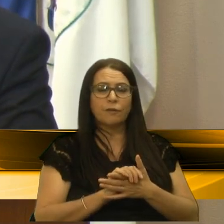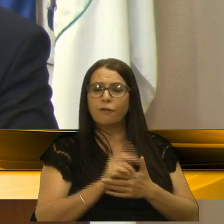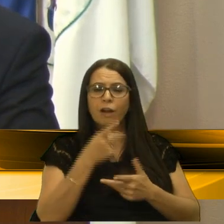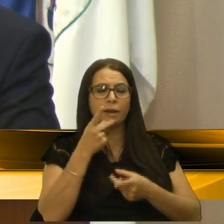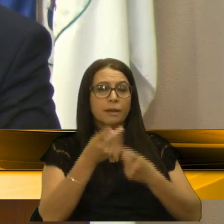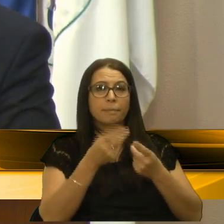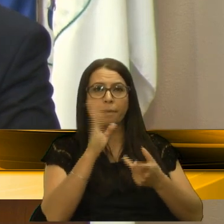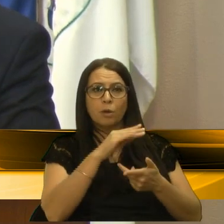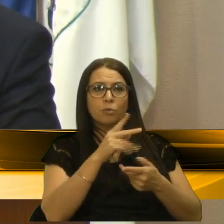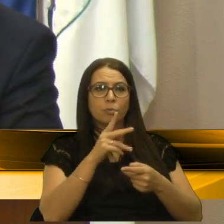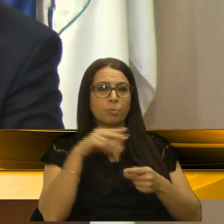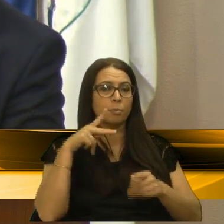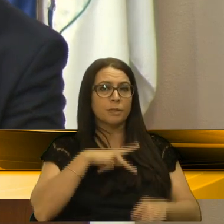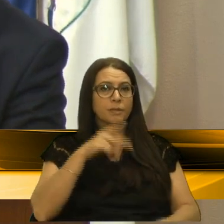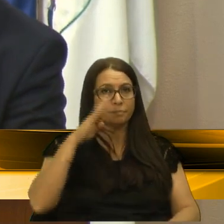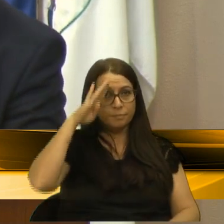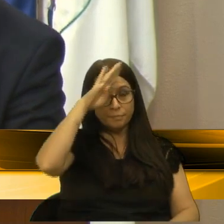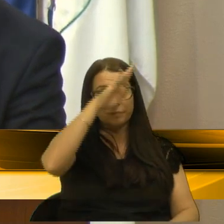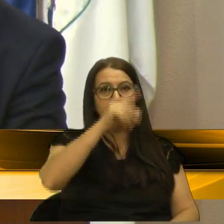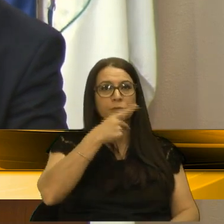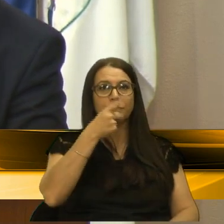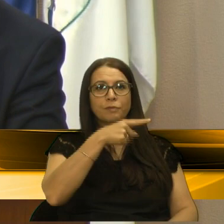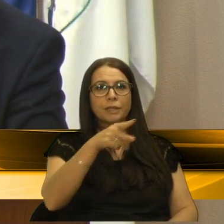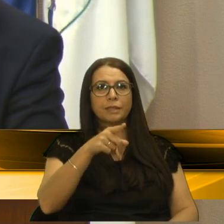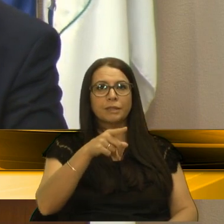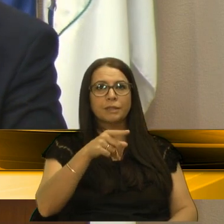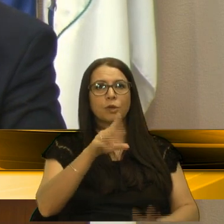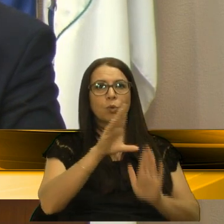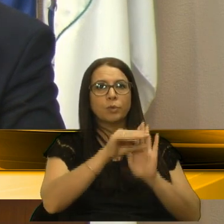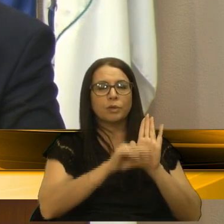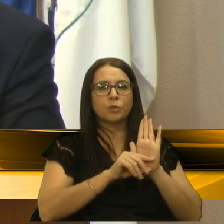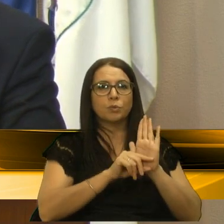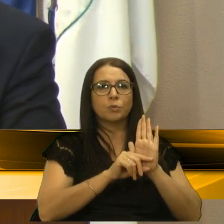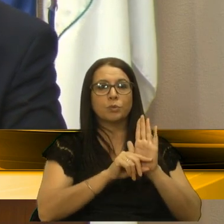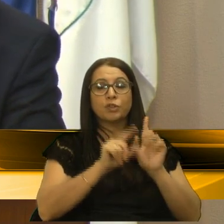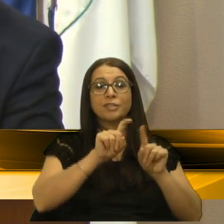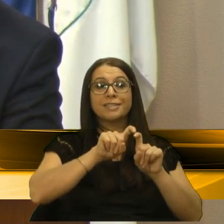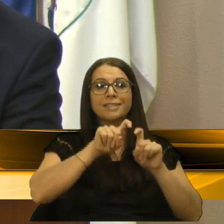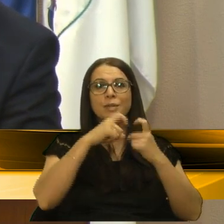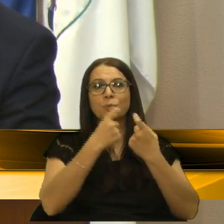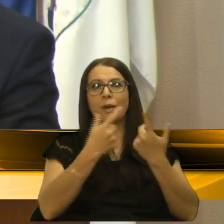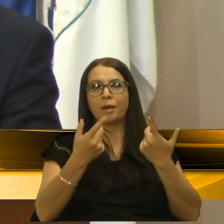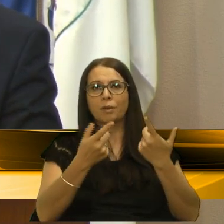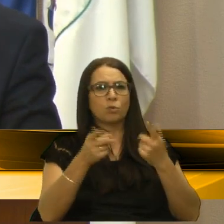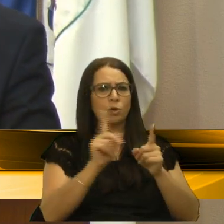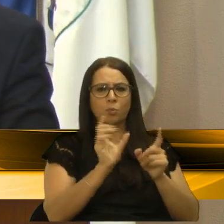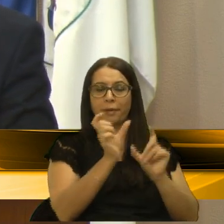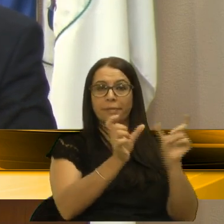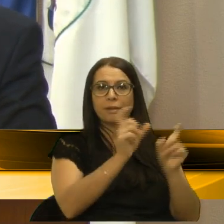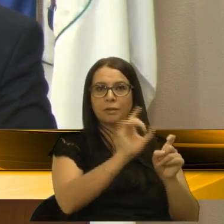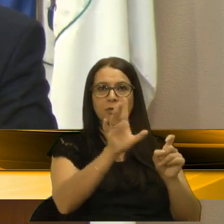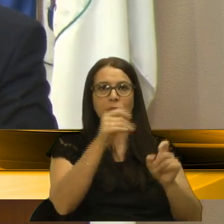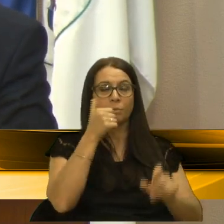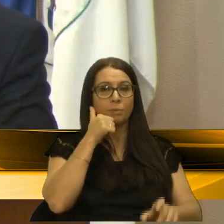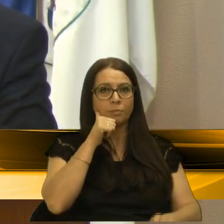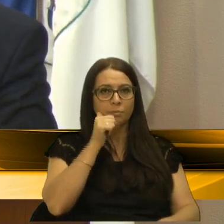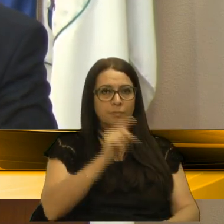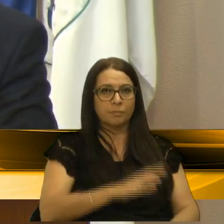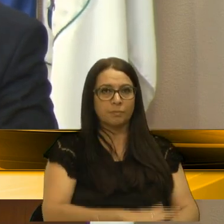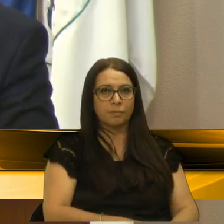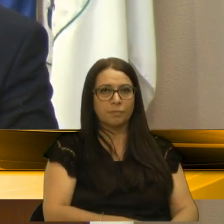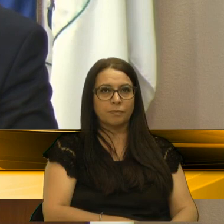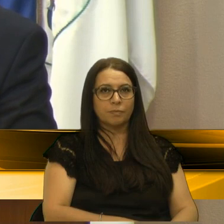pelo presidente Bolsonaro, um insulto com conteúdo sexual, inclusive. Um ataque não só a uma mulher,